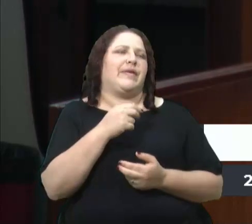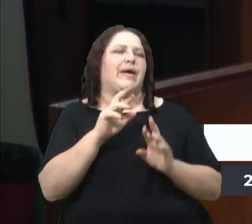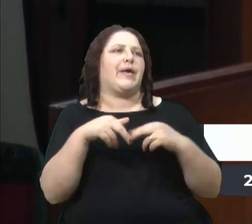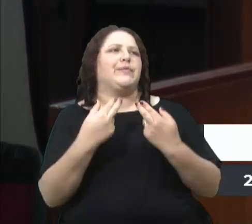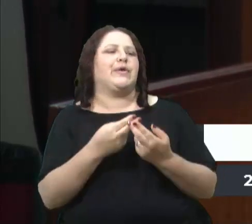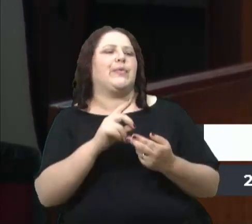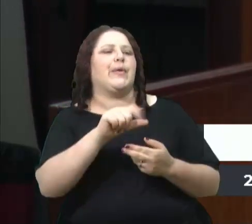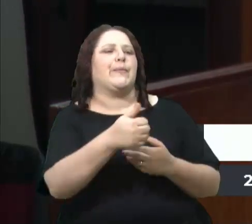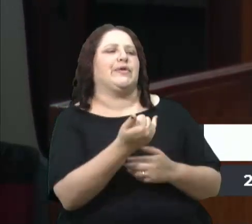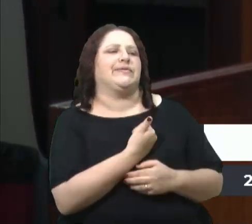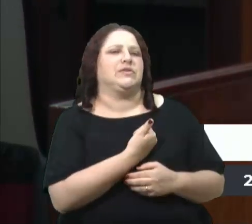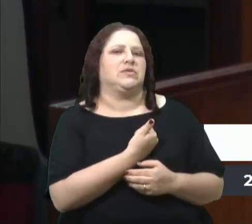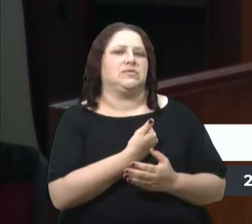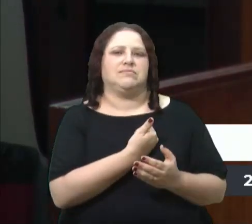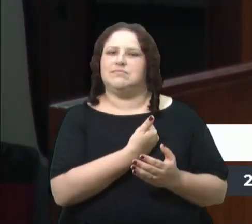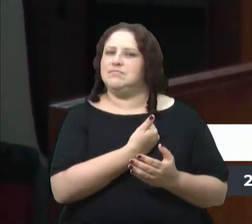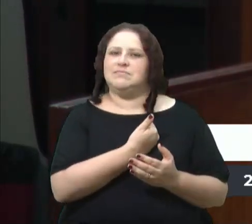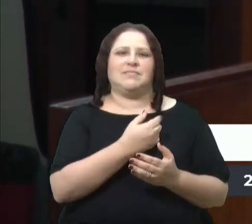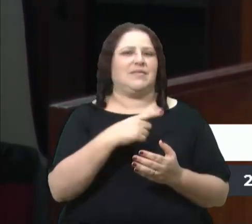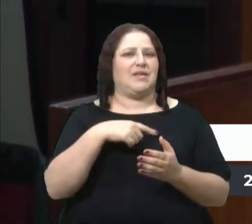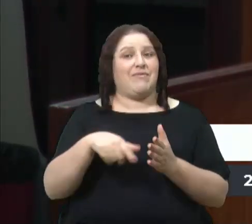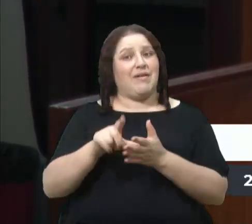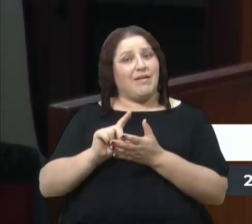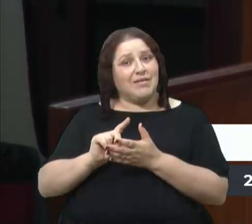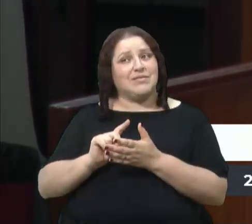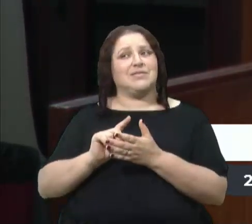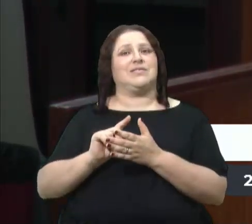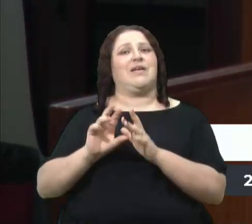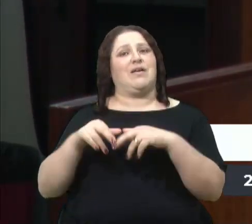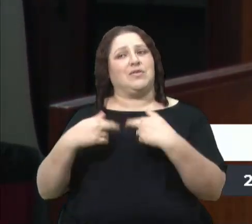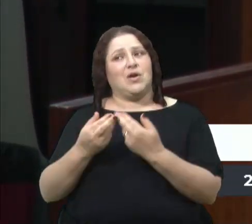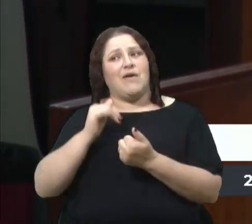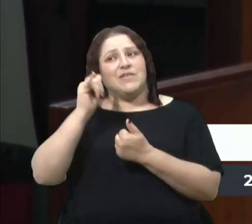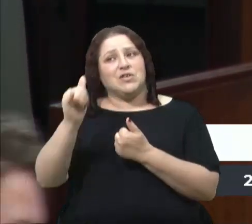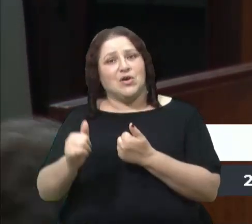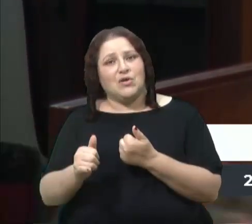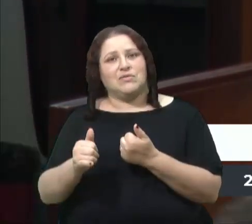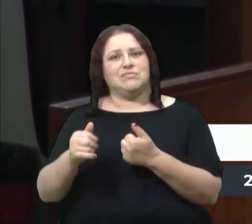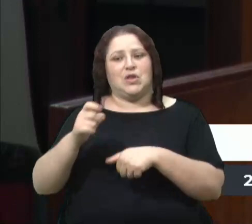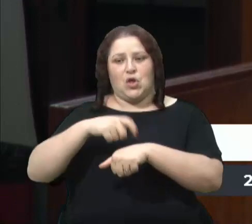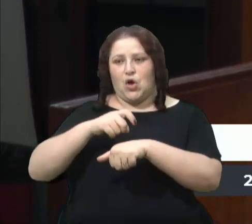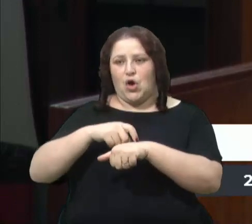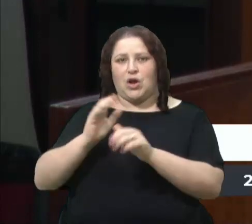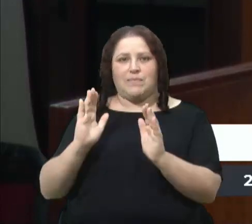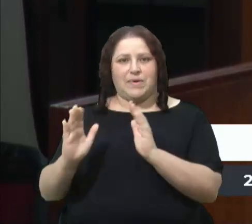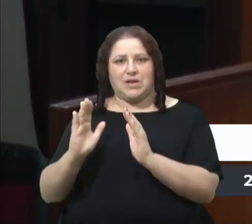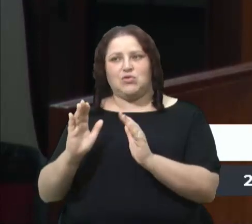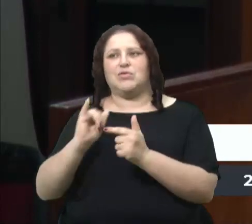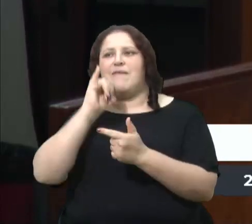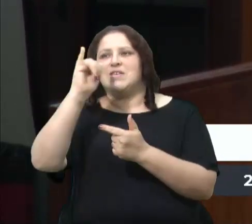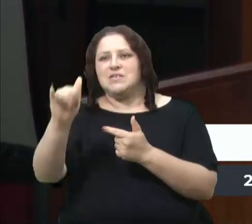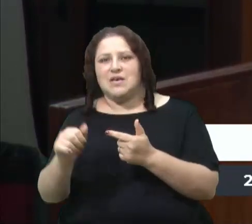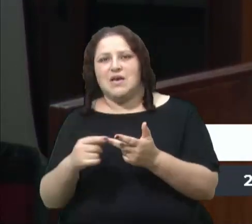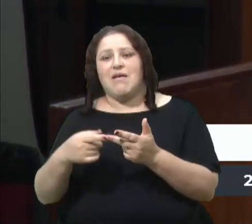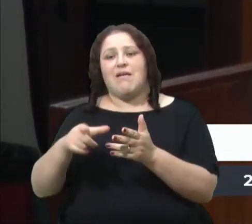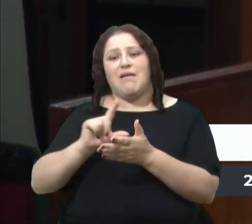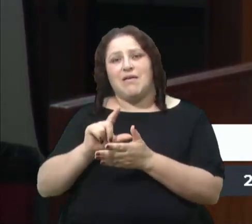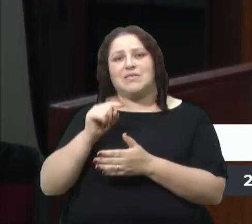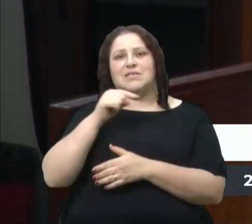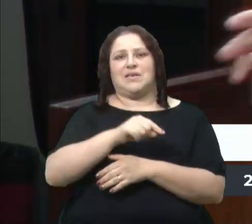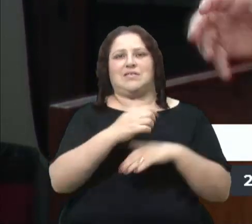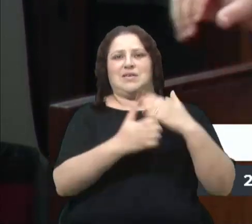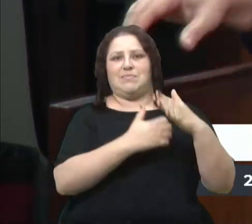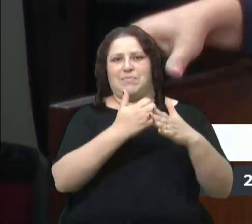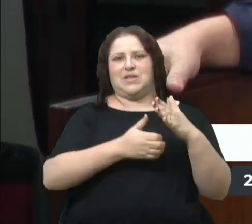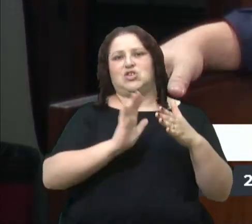foram antes, foram durante, foram antes que essa concessionária, né, tivesse a papelada